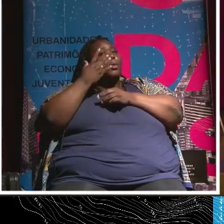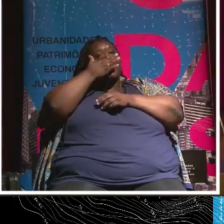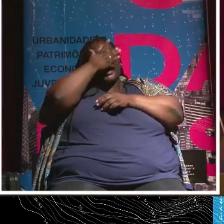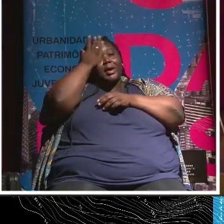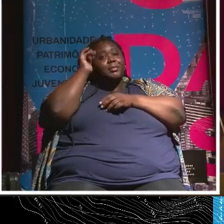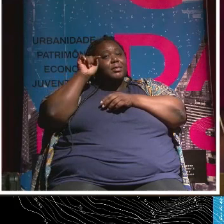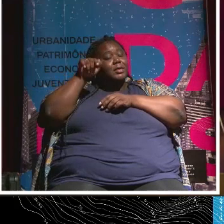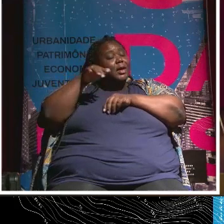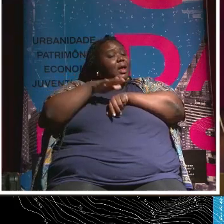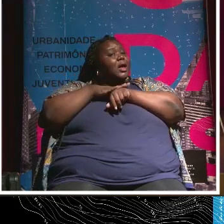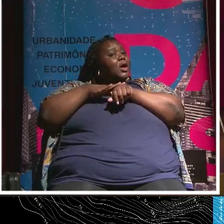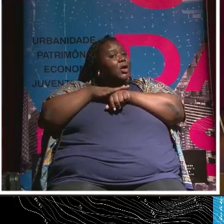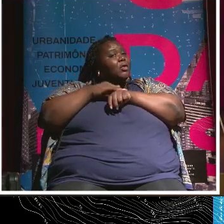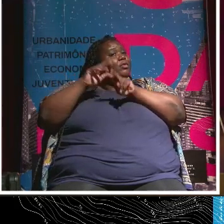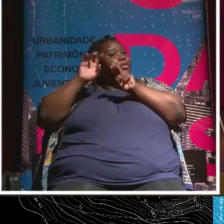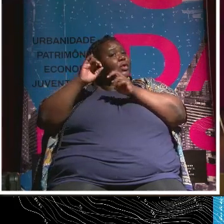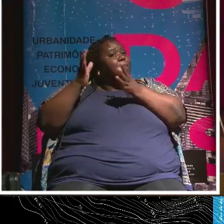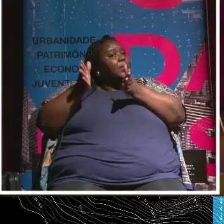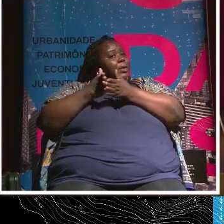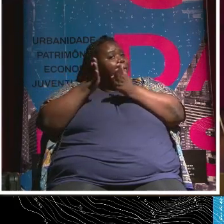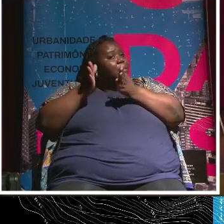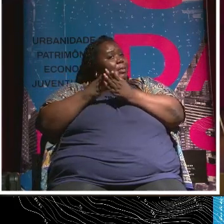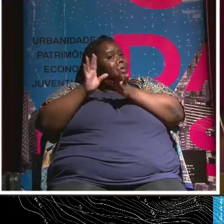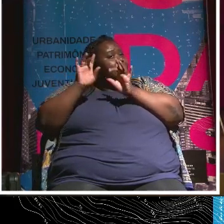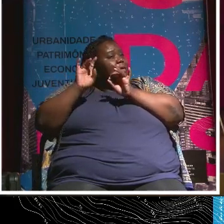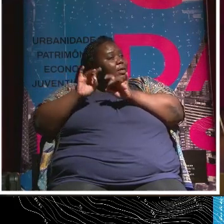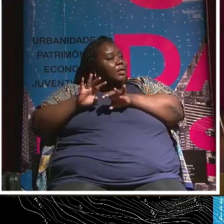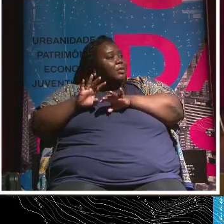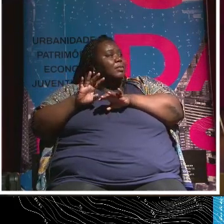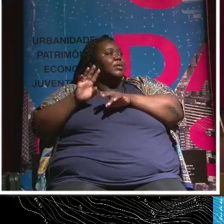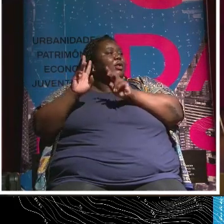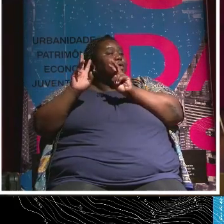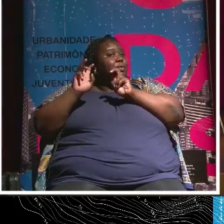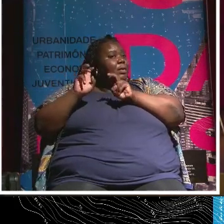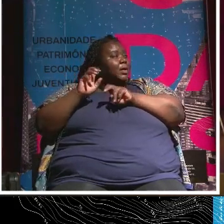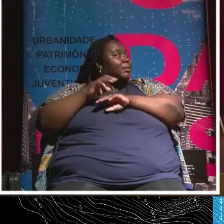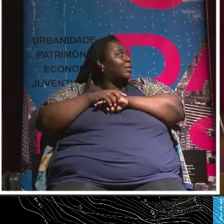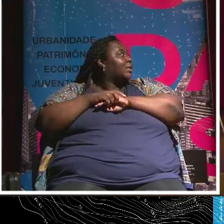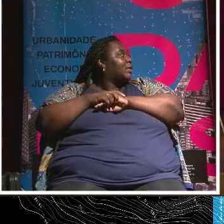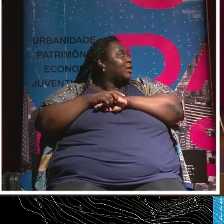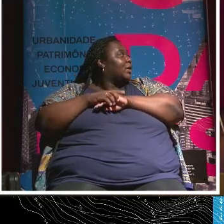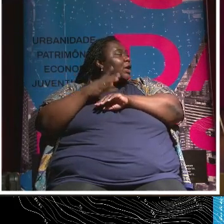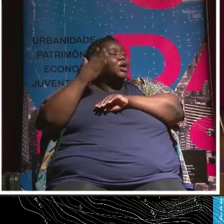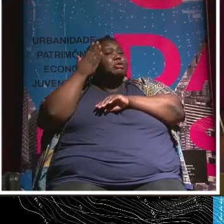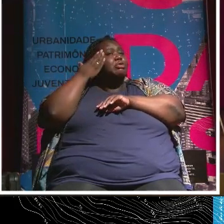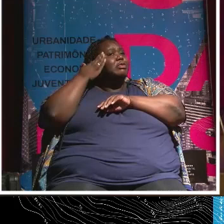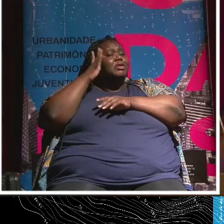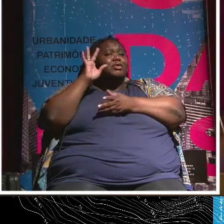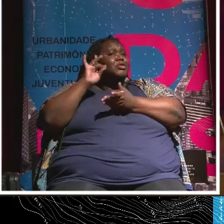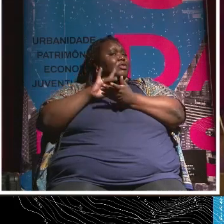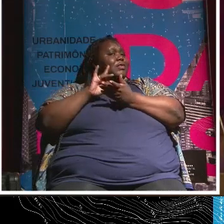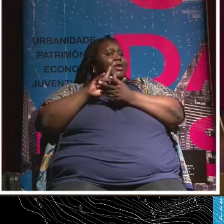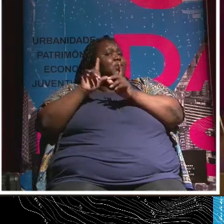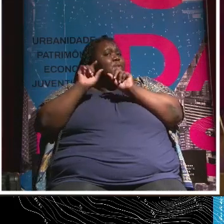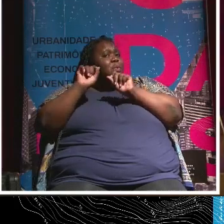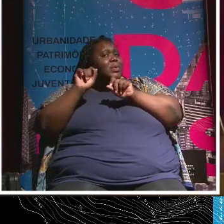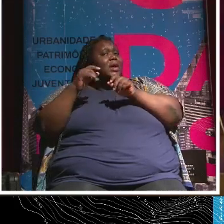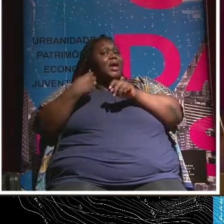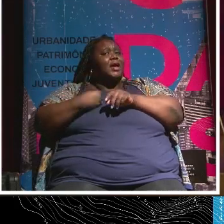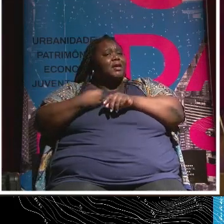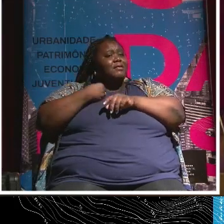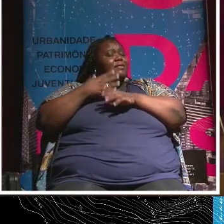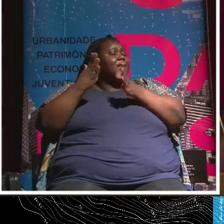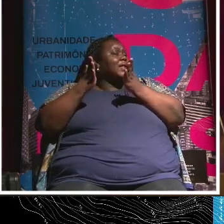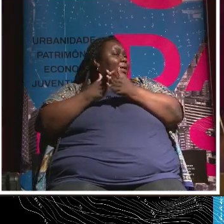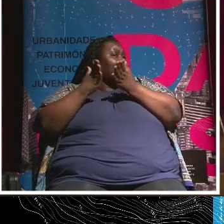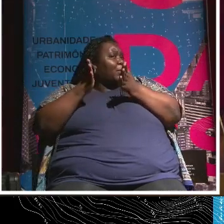que estavam ali discutindo sobre pobreza, eram especialistas no assunto, não entendiam de fato o que era viver na